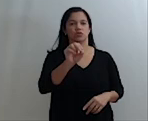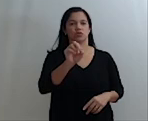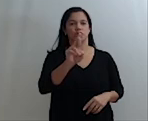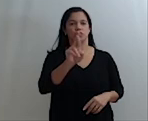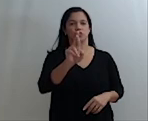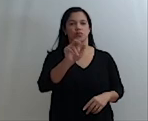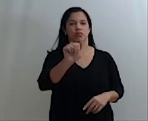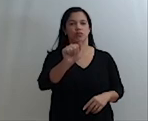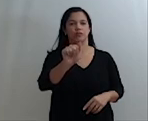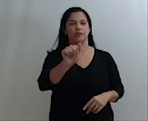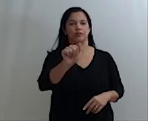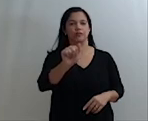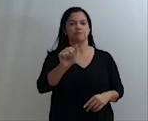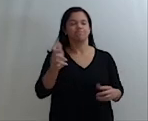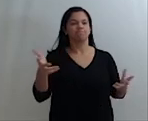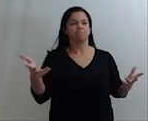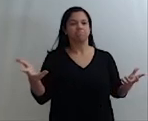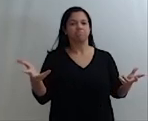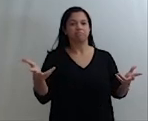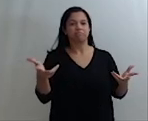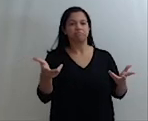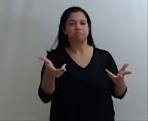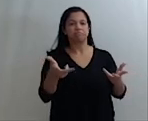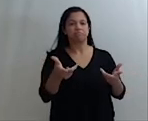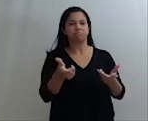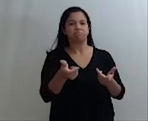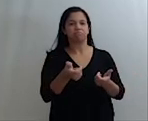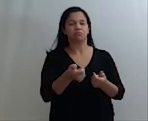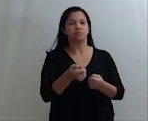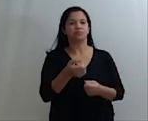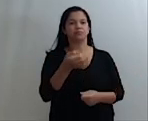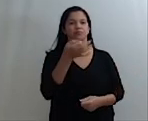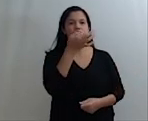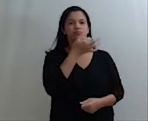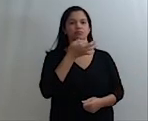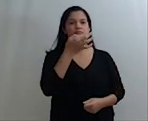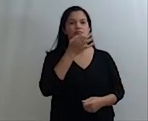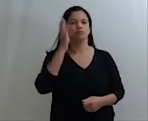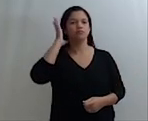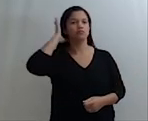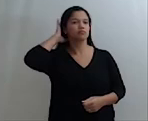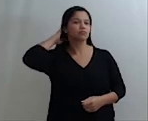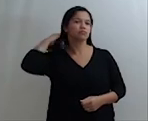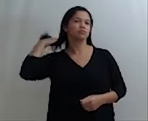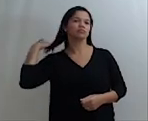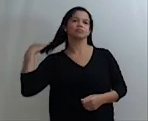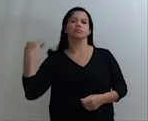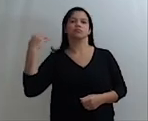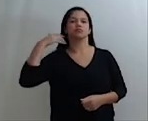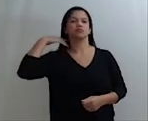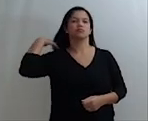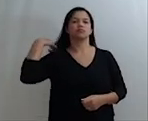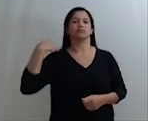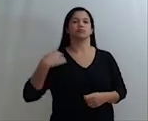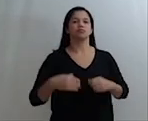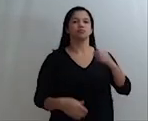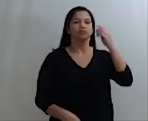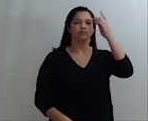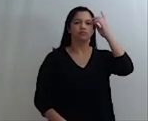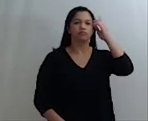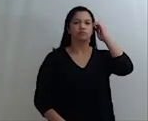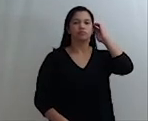aqui sustentação manifestação como amigos C né também